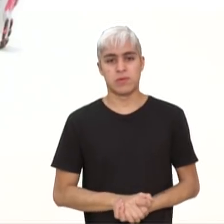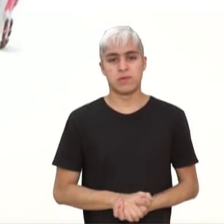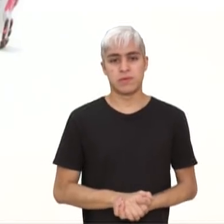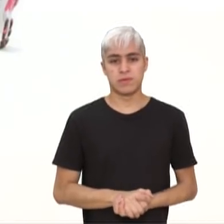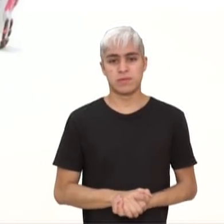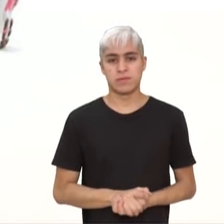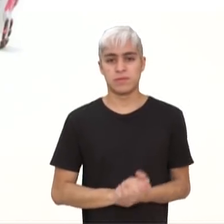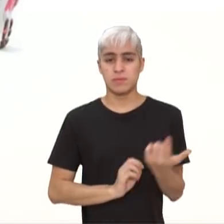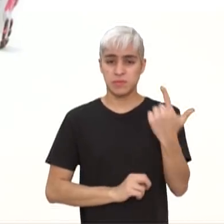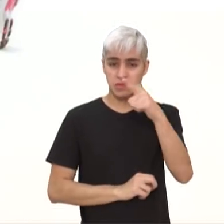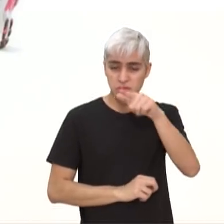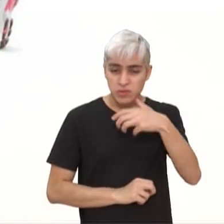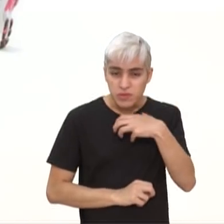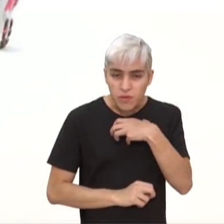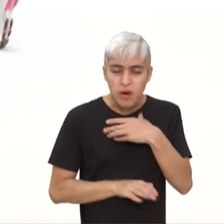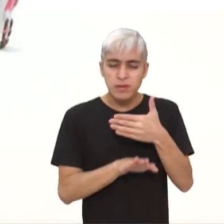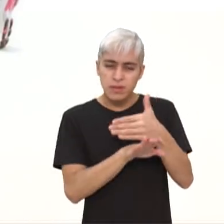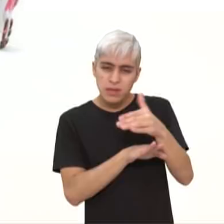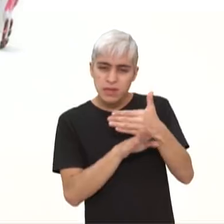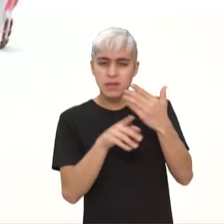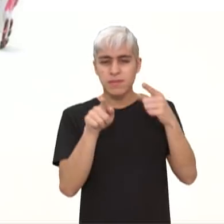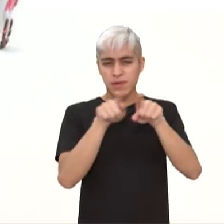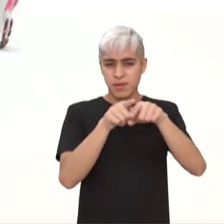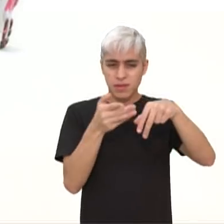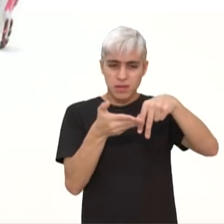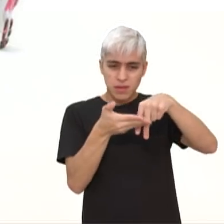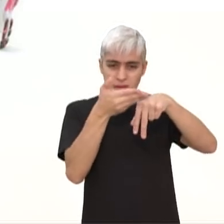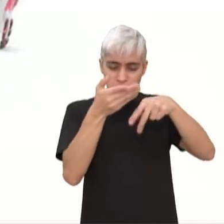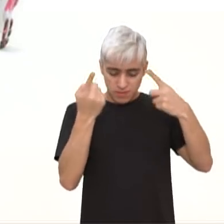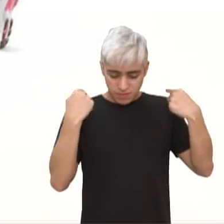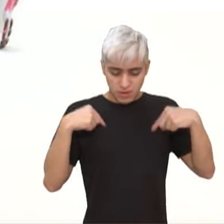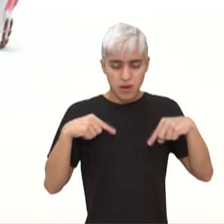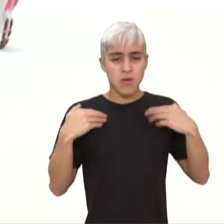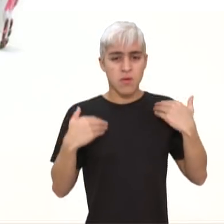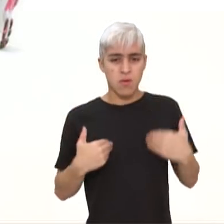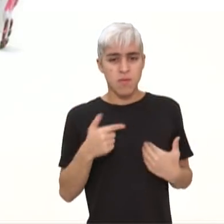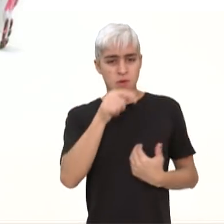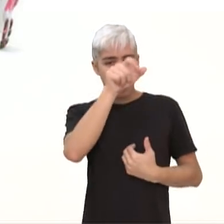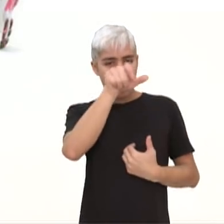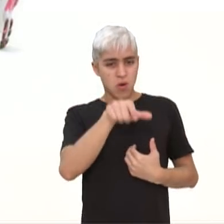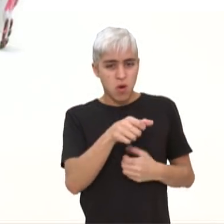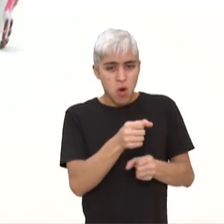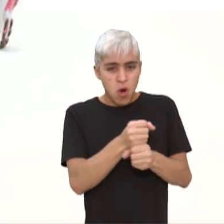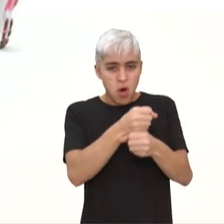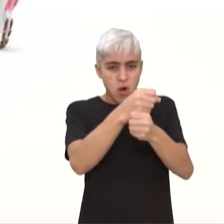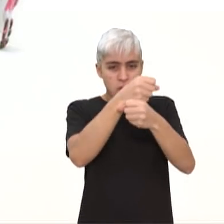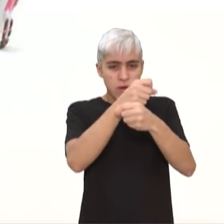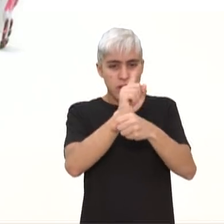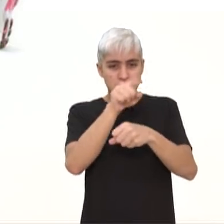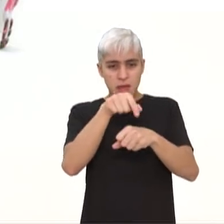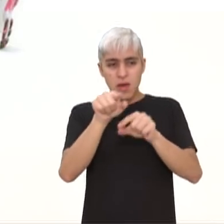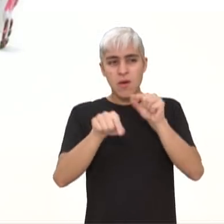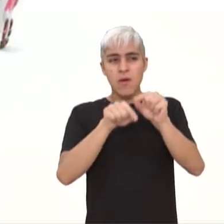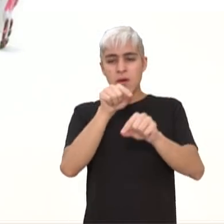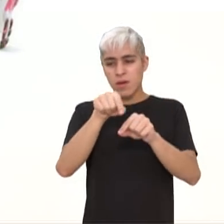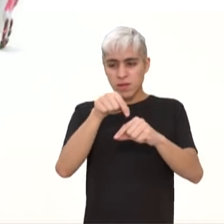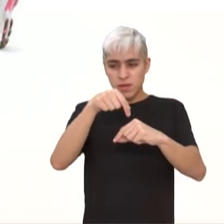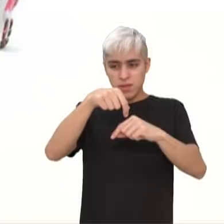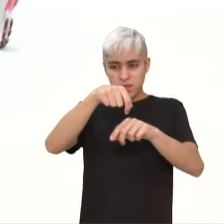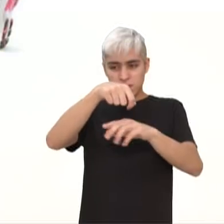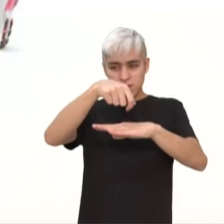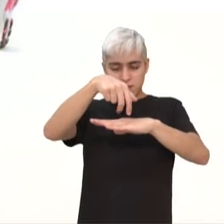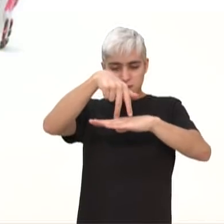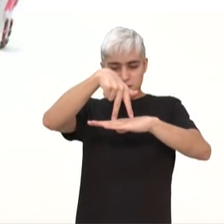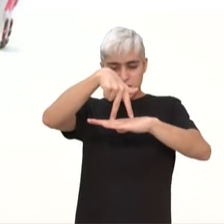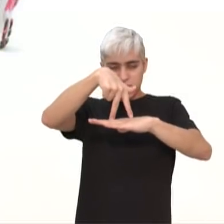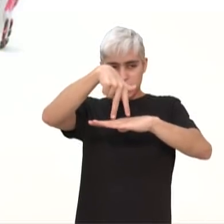Outra forma de exercício, também para membros superiores e também para a nossa coluna, é esse alongamento onde você vai sentar, de